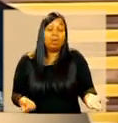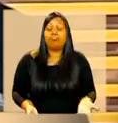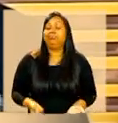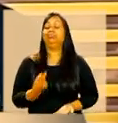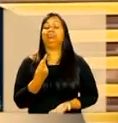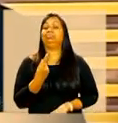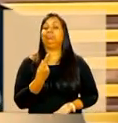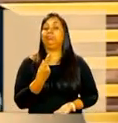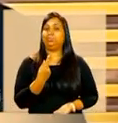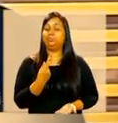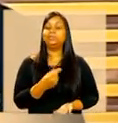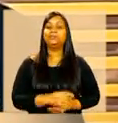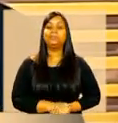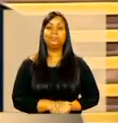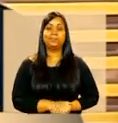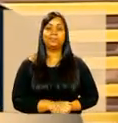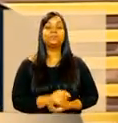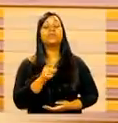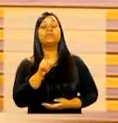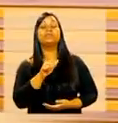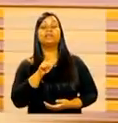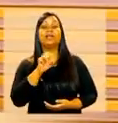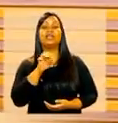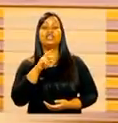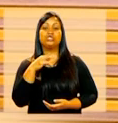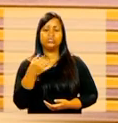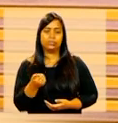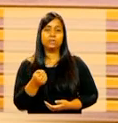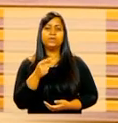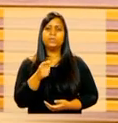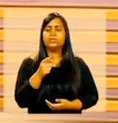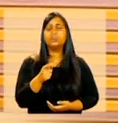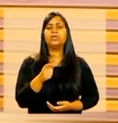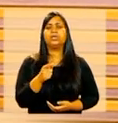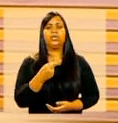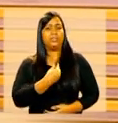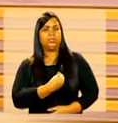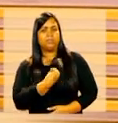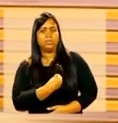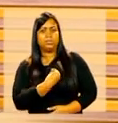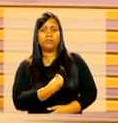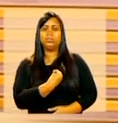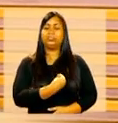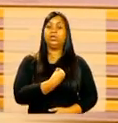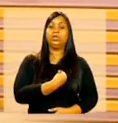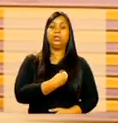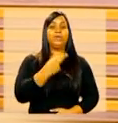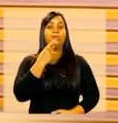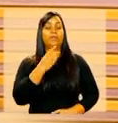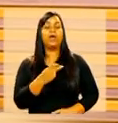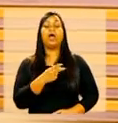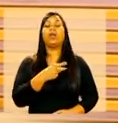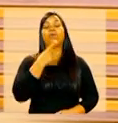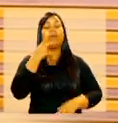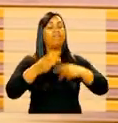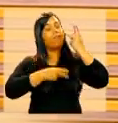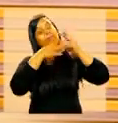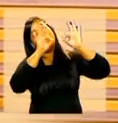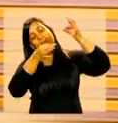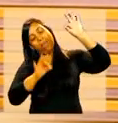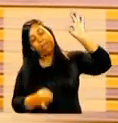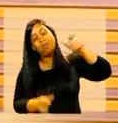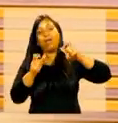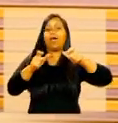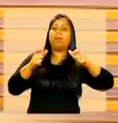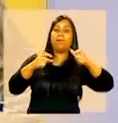incrível. Gratificante. Com certeza. Você, Letícia, quando você chega, ninguém te segura? Fica falando do lugar o dia inteiro ou não? Como